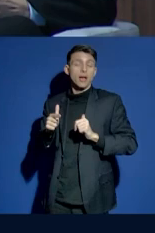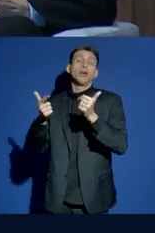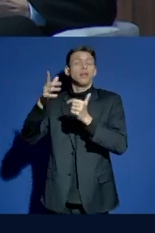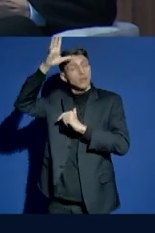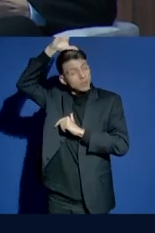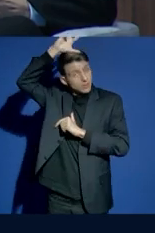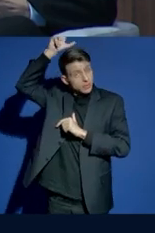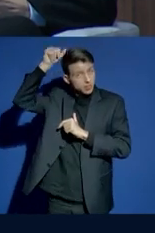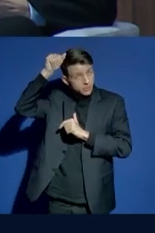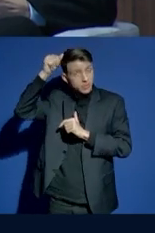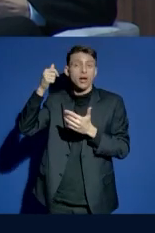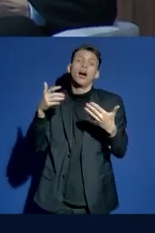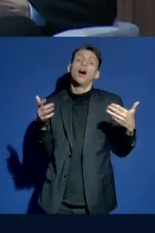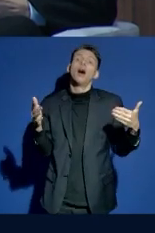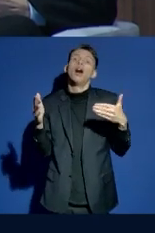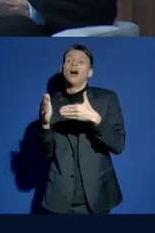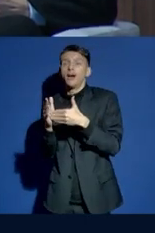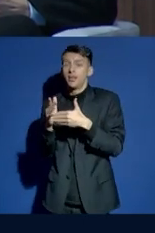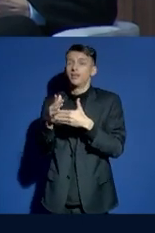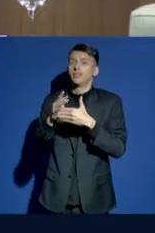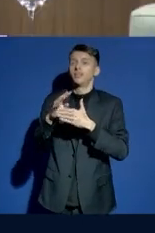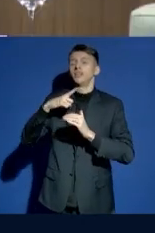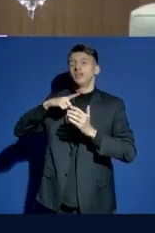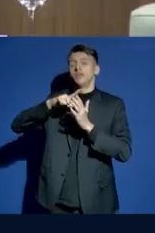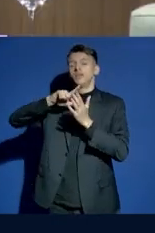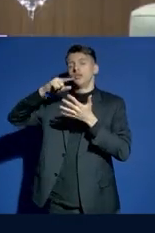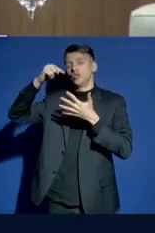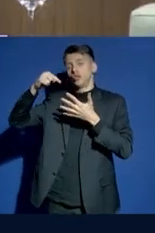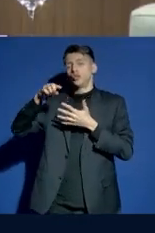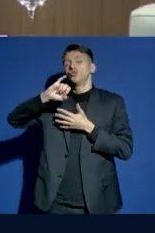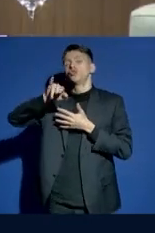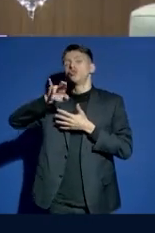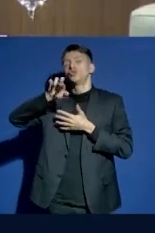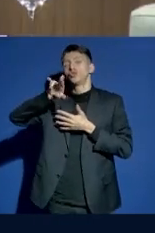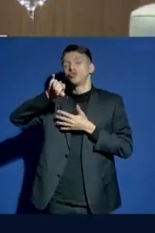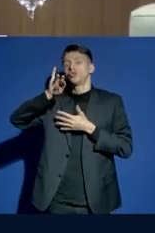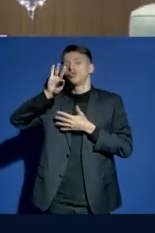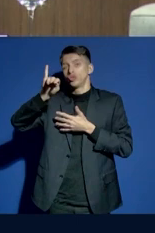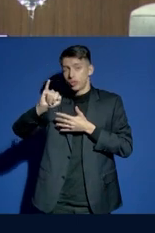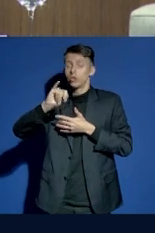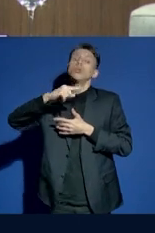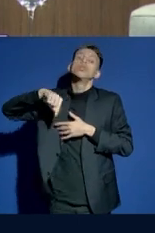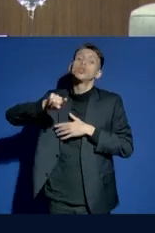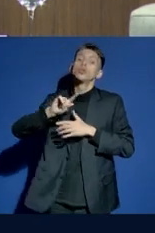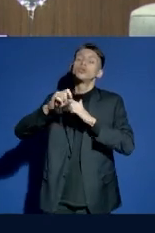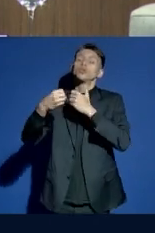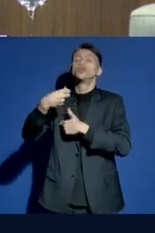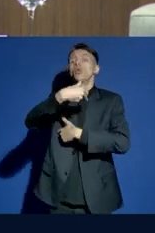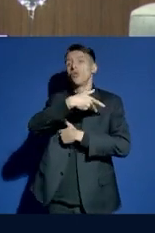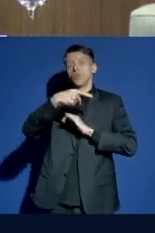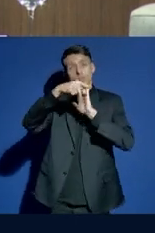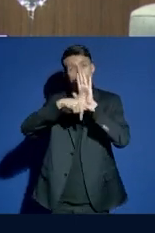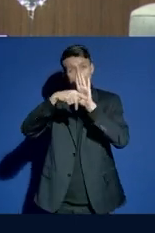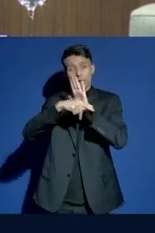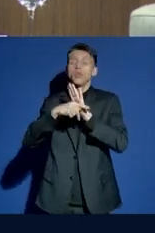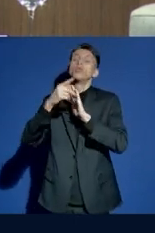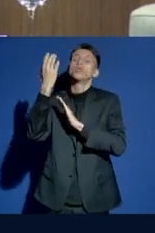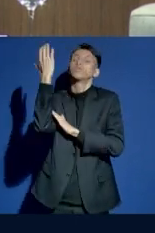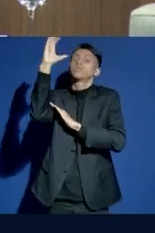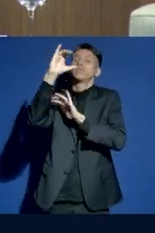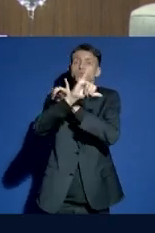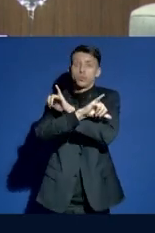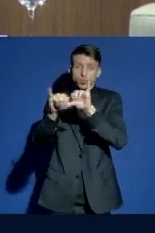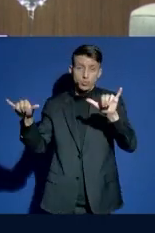a linha de Manaus aparentins Itacoatiara e Juruti e ali lançamos um programa que